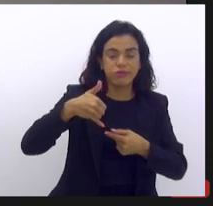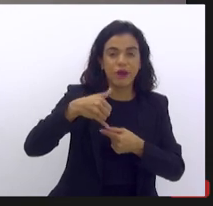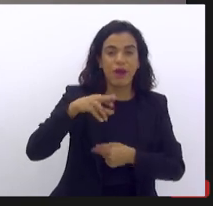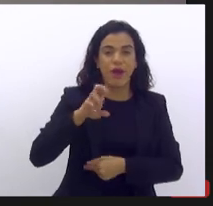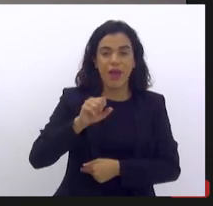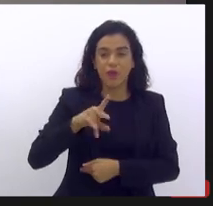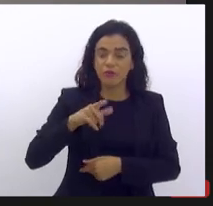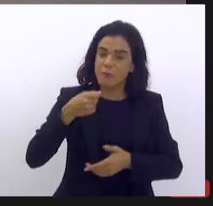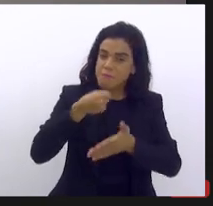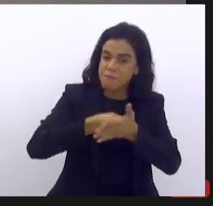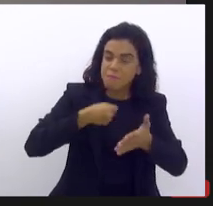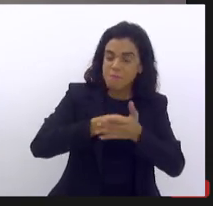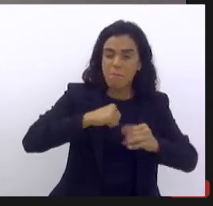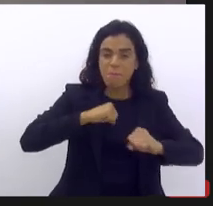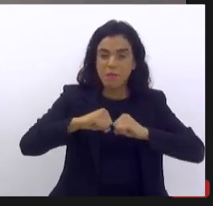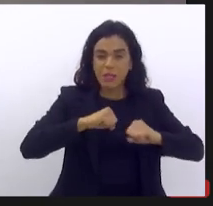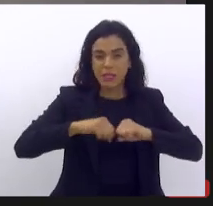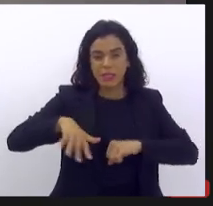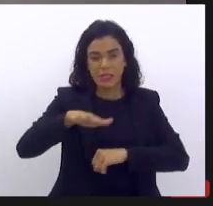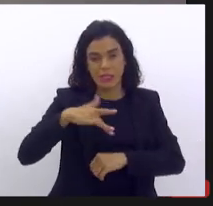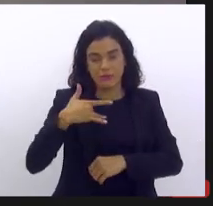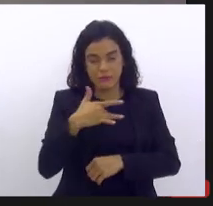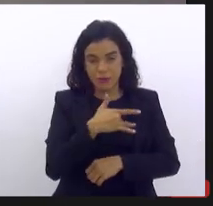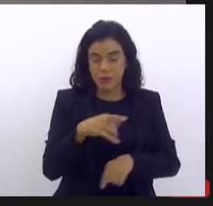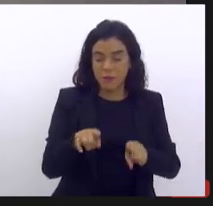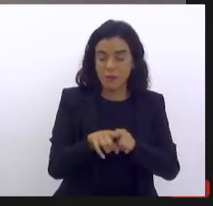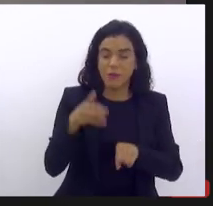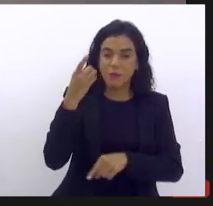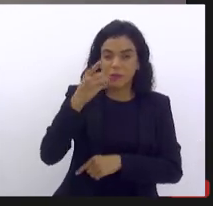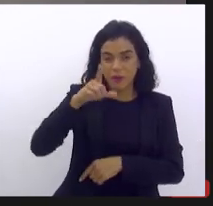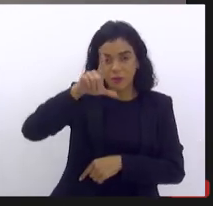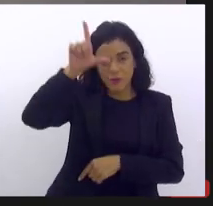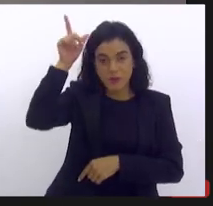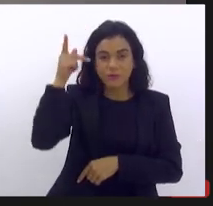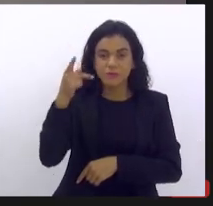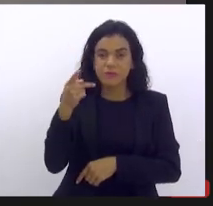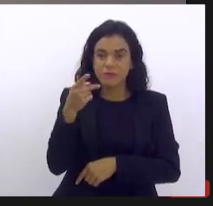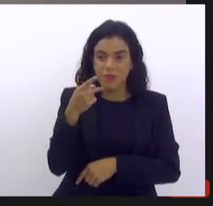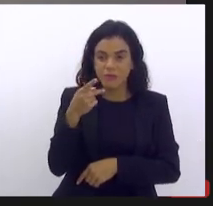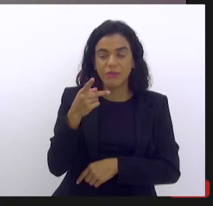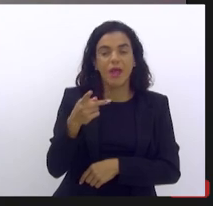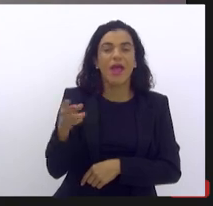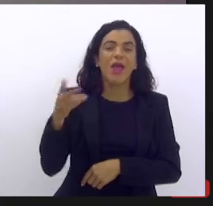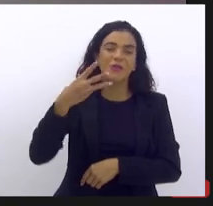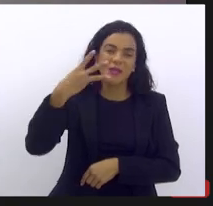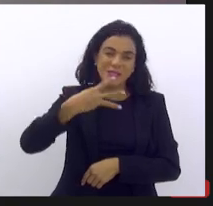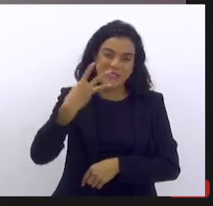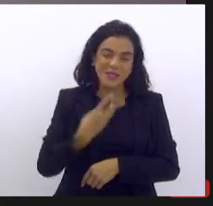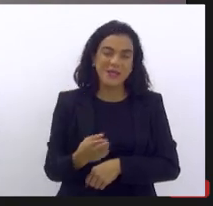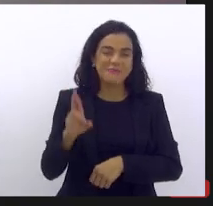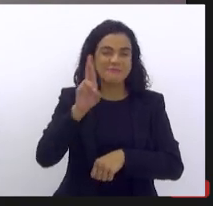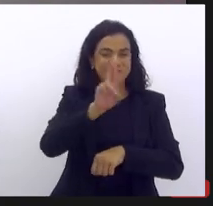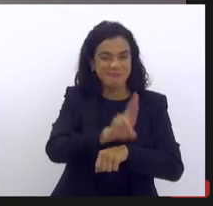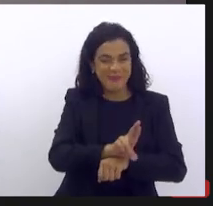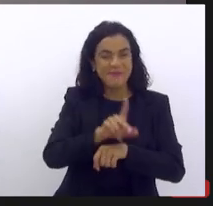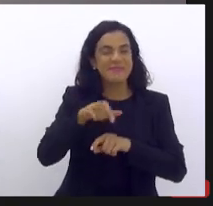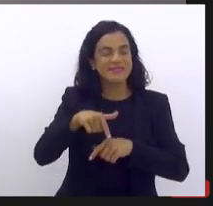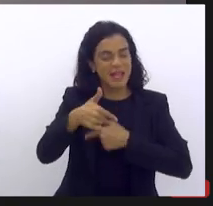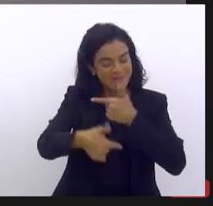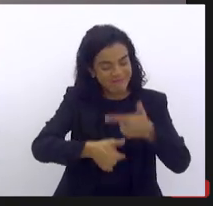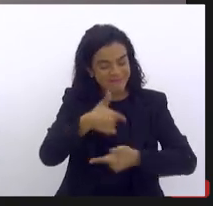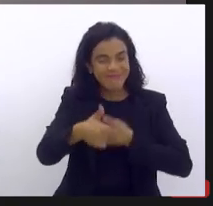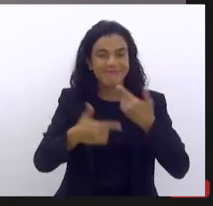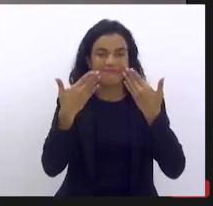saúde. Queria parabenizar os autores e o deputado Luiz Paulo. Ele, como terceiro suplente, desempenha um ótimo papel à frente da Comissão